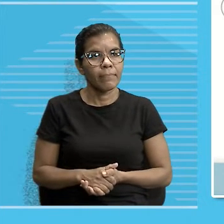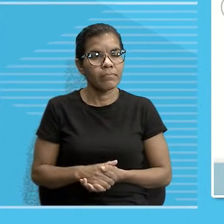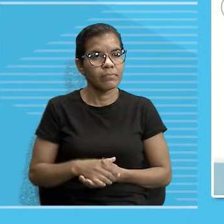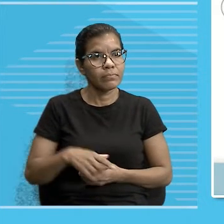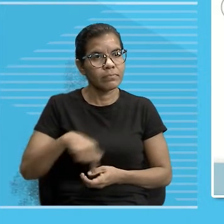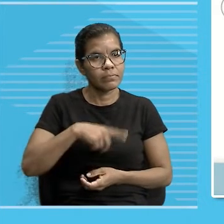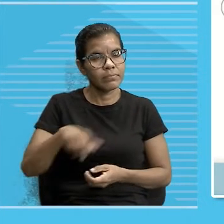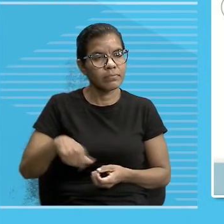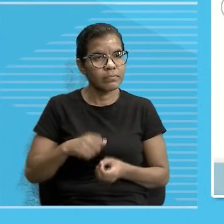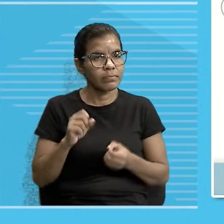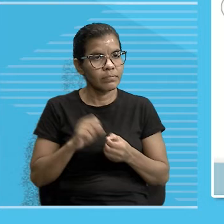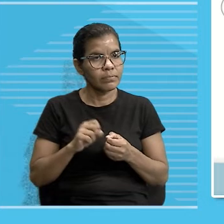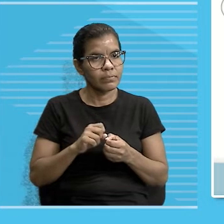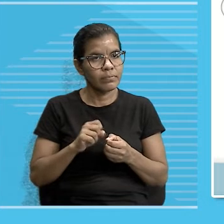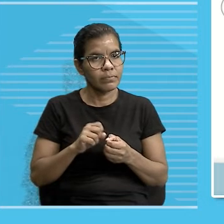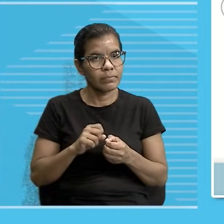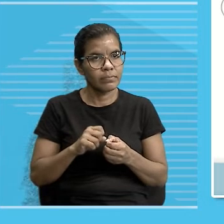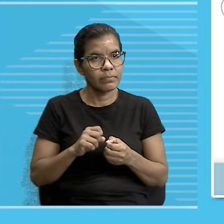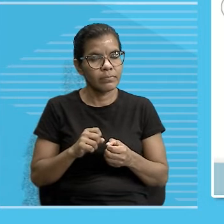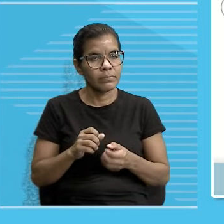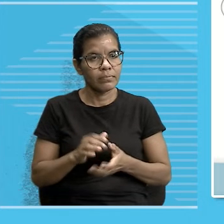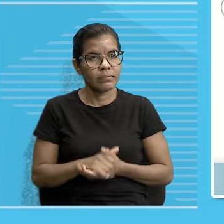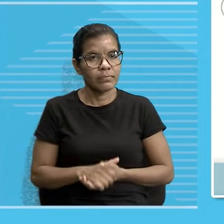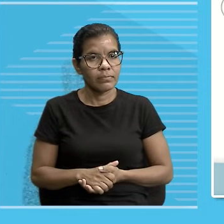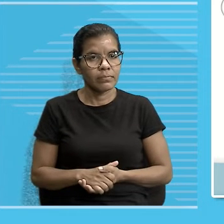tudo que a gente fez.